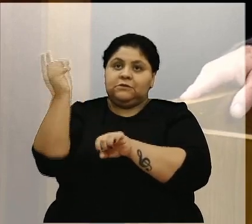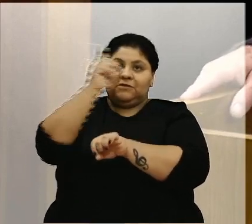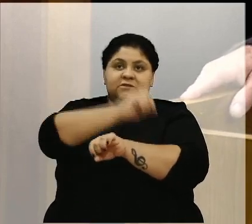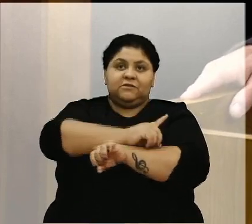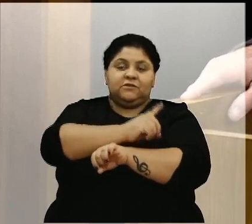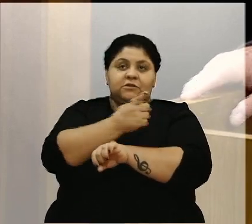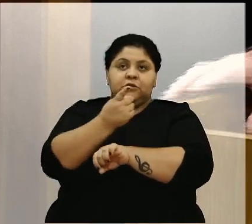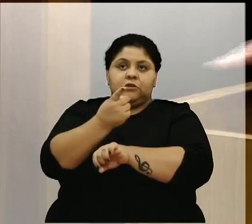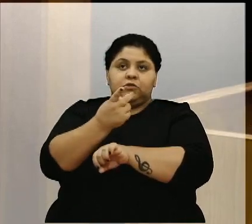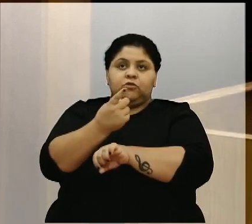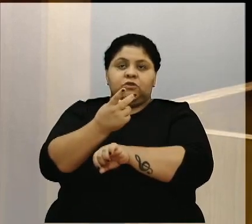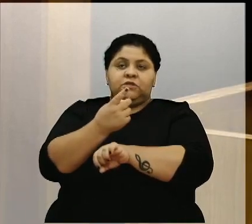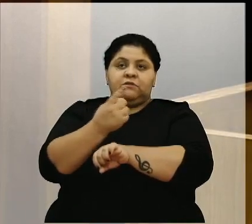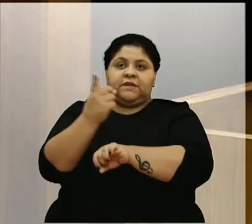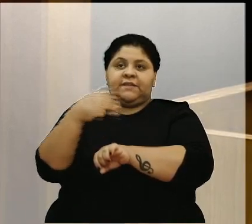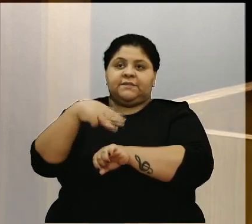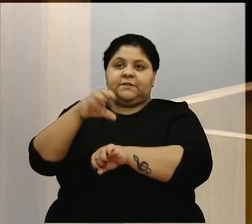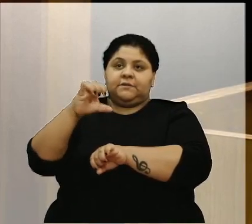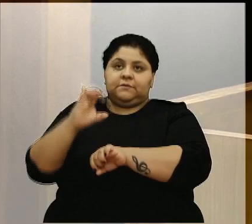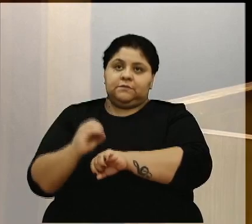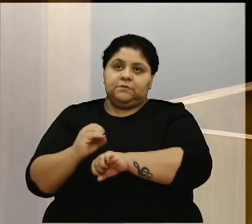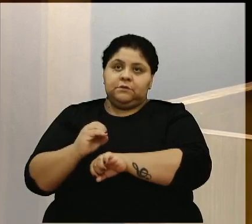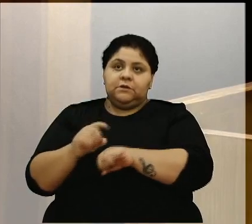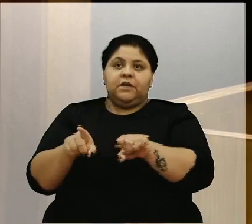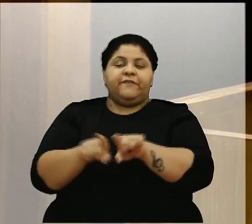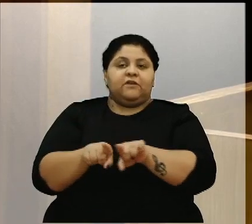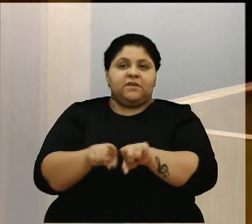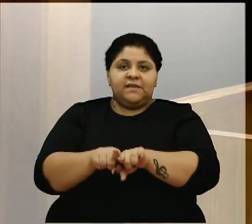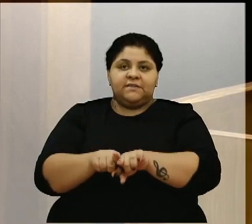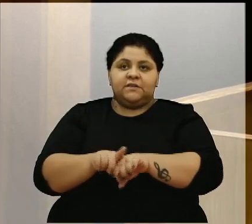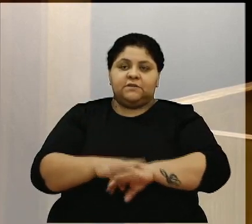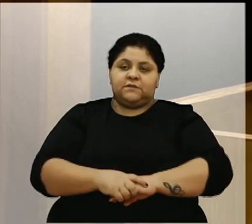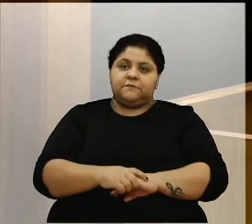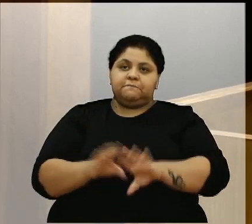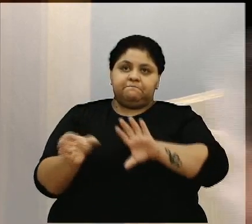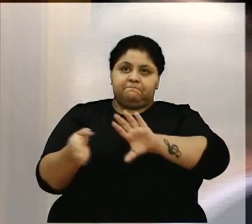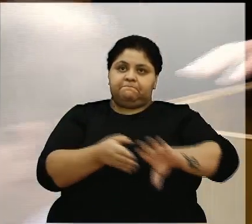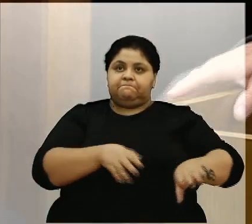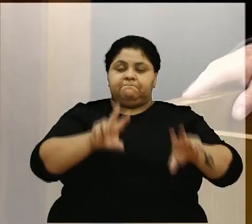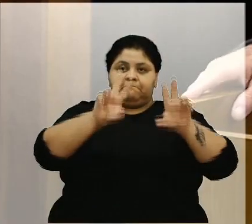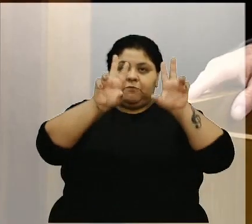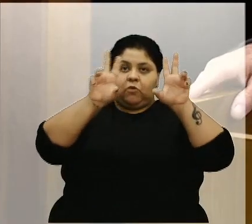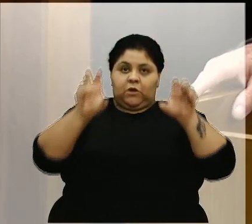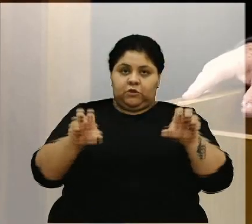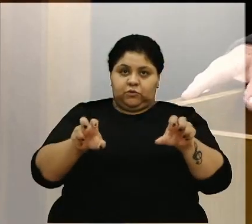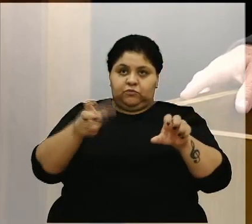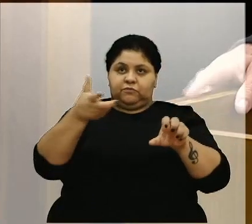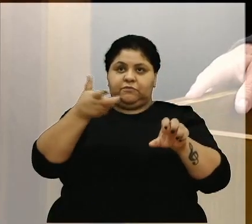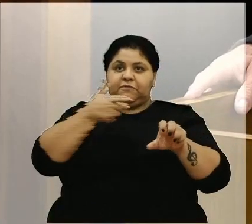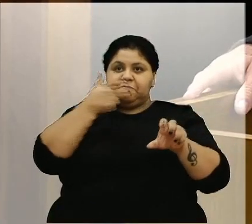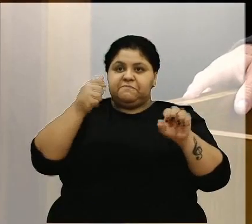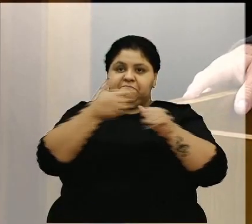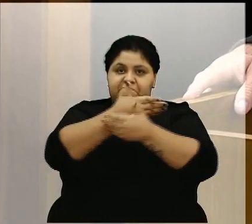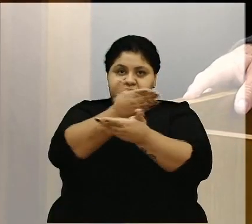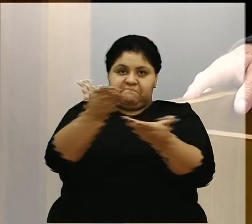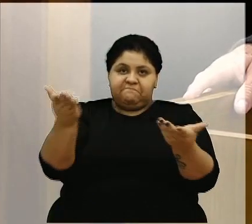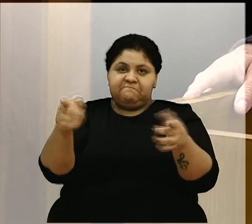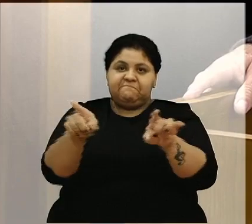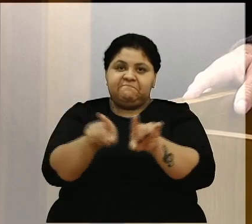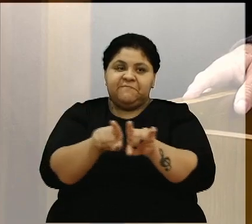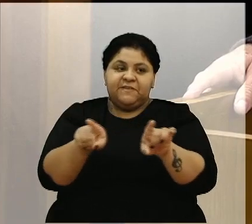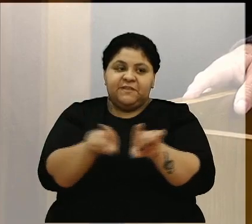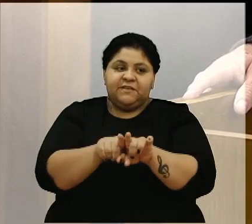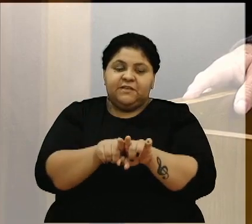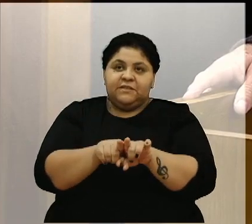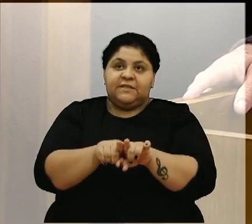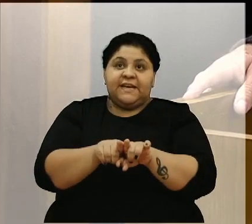de maio. Um outro assunto que eu queria compartilhar com os senhores, eu estive no dia